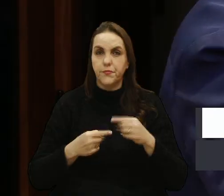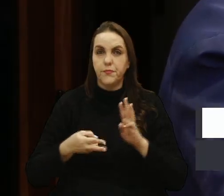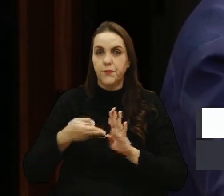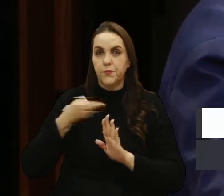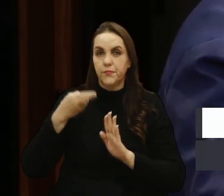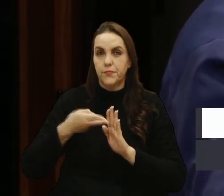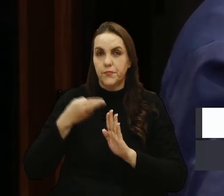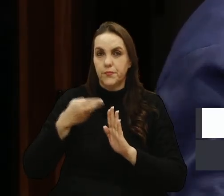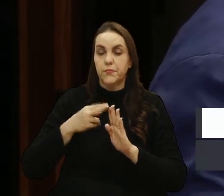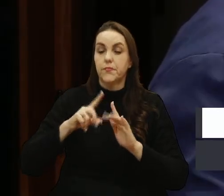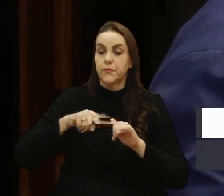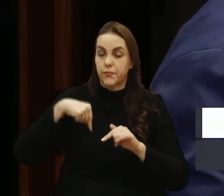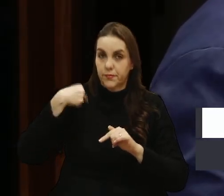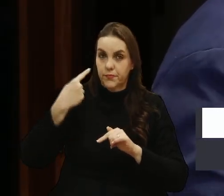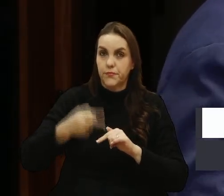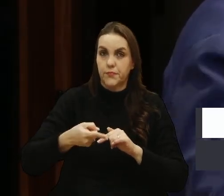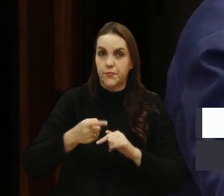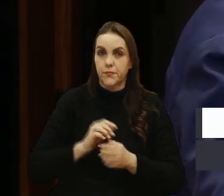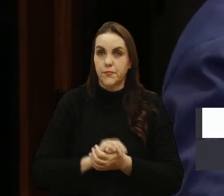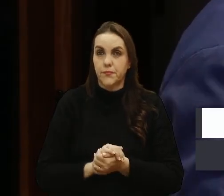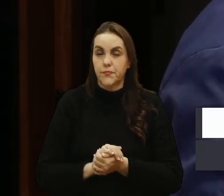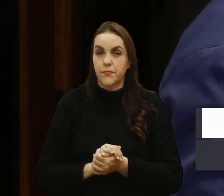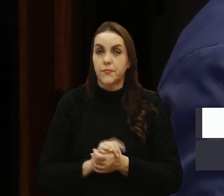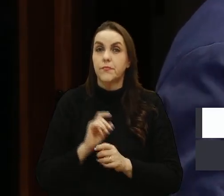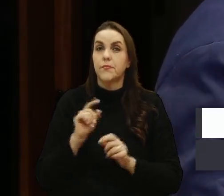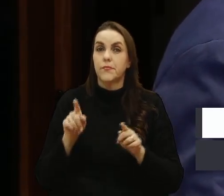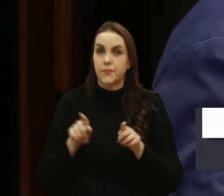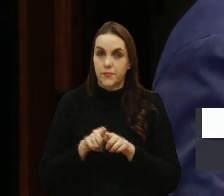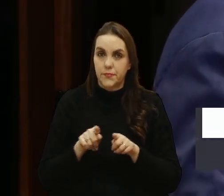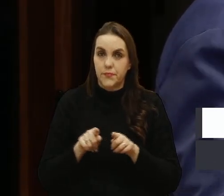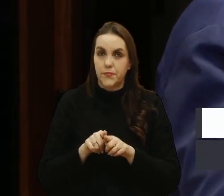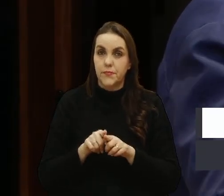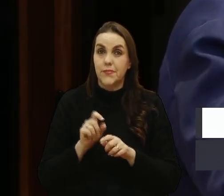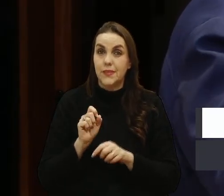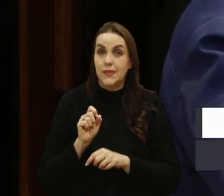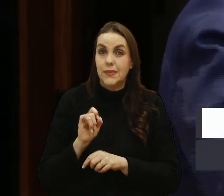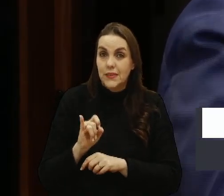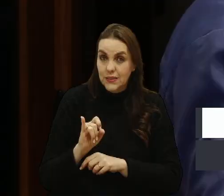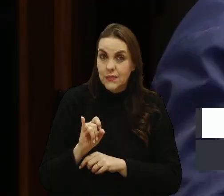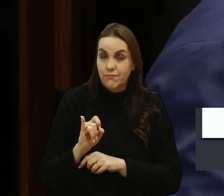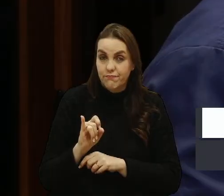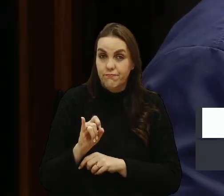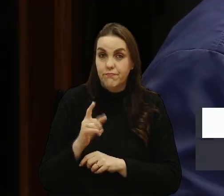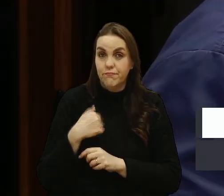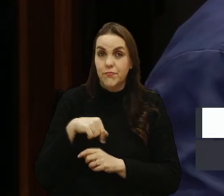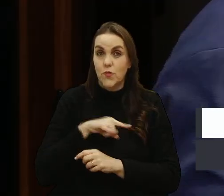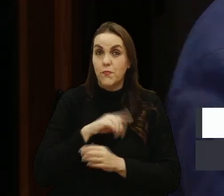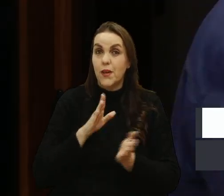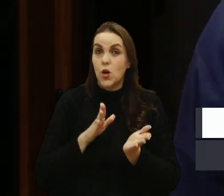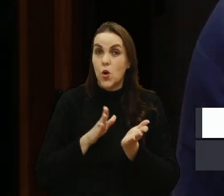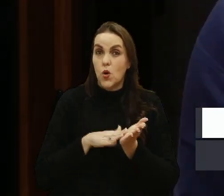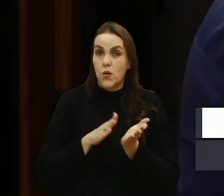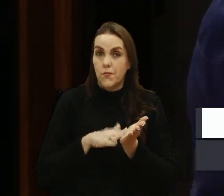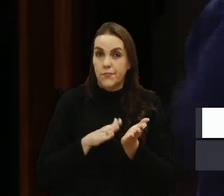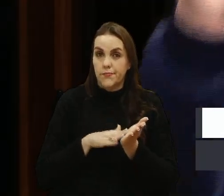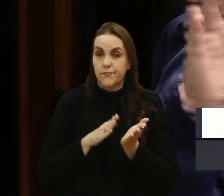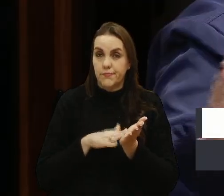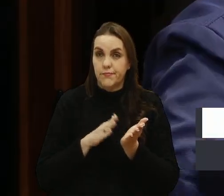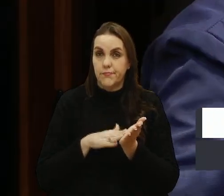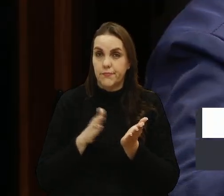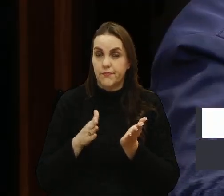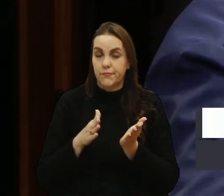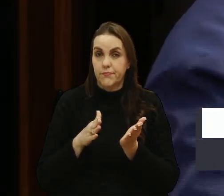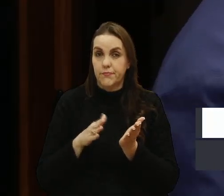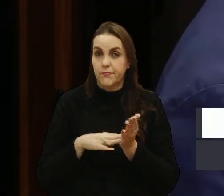requerimento logo mais adiante, sob pena de sermos cobrados pelo